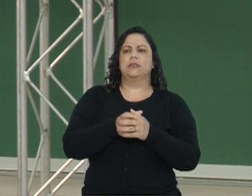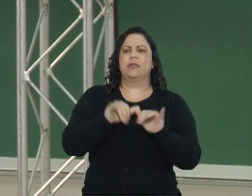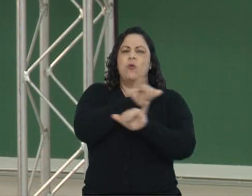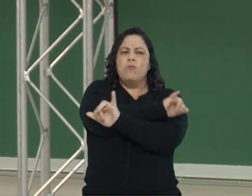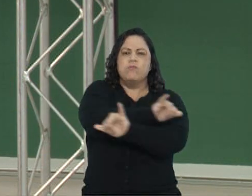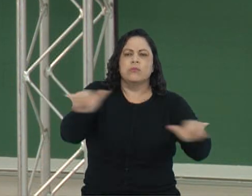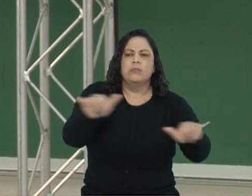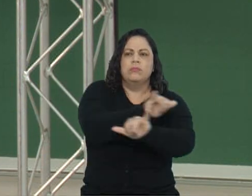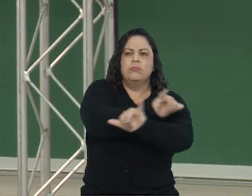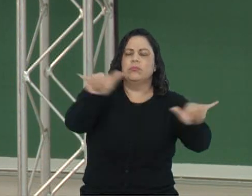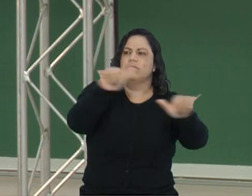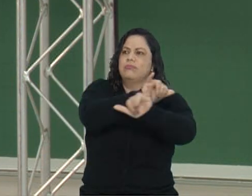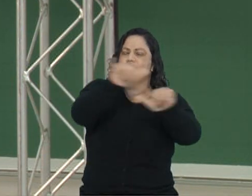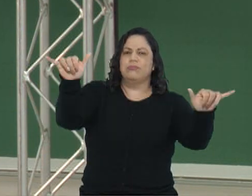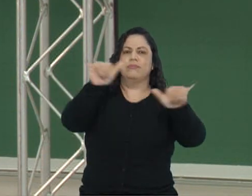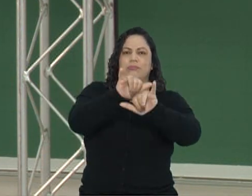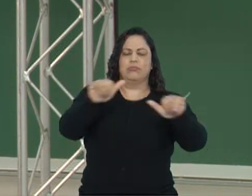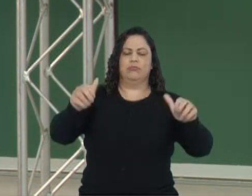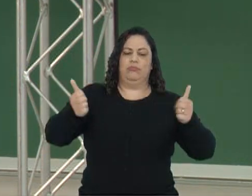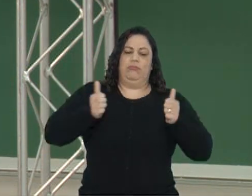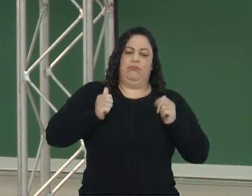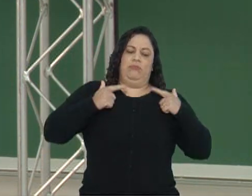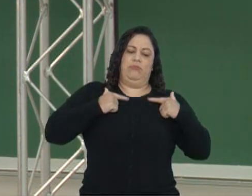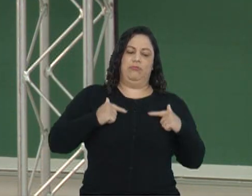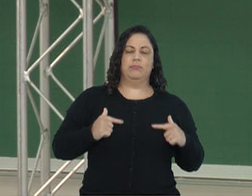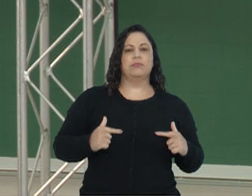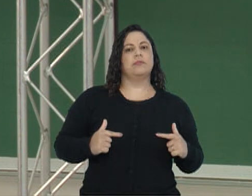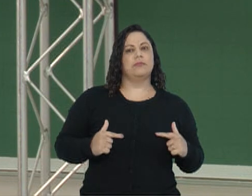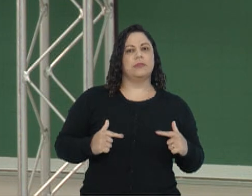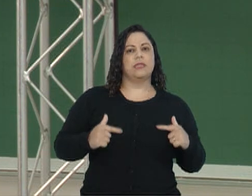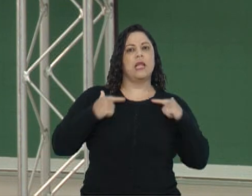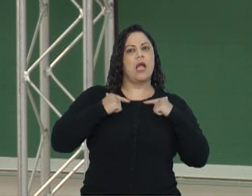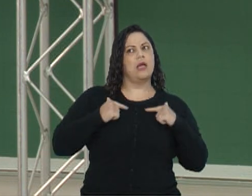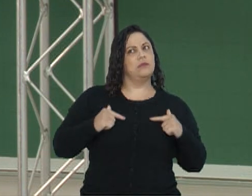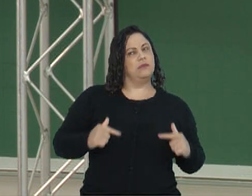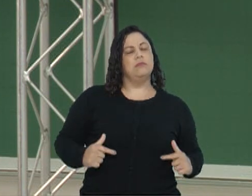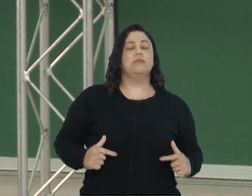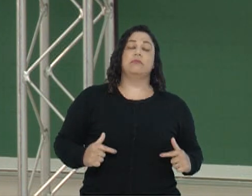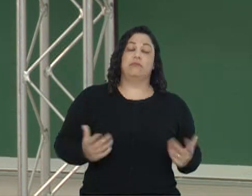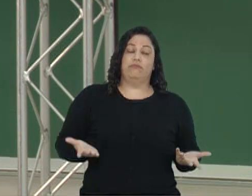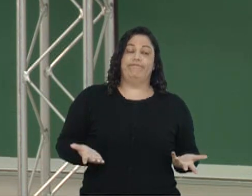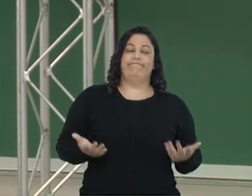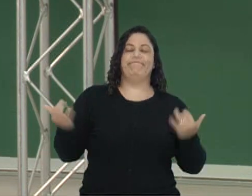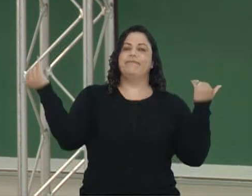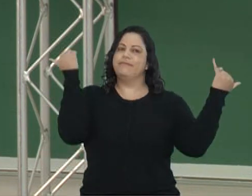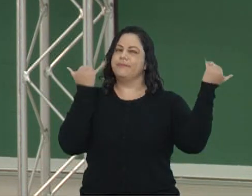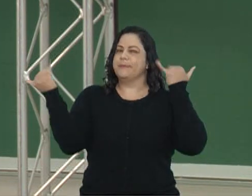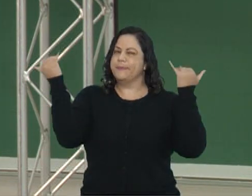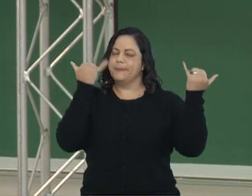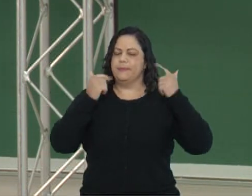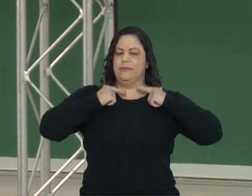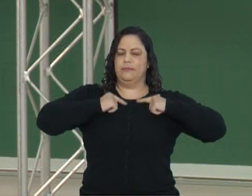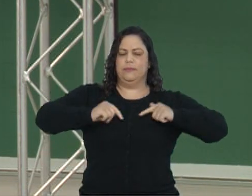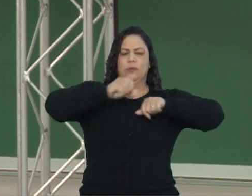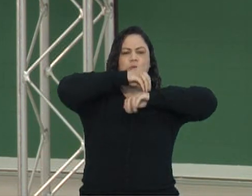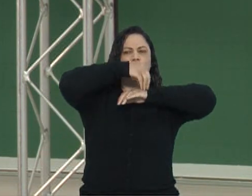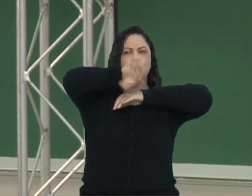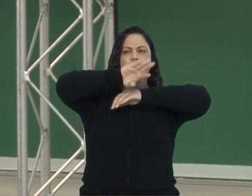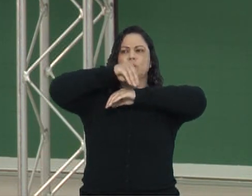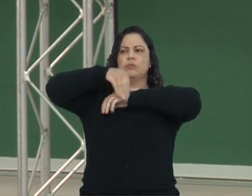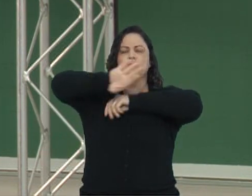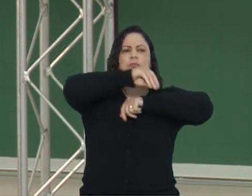informação dentro de uma certa neutralidade, e essa informação ela tida de